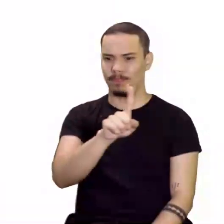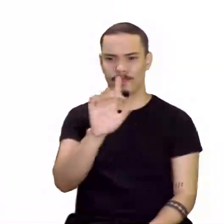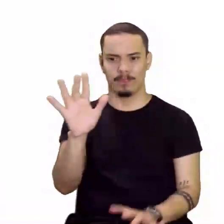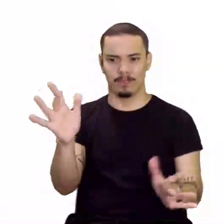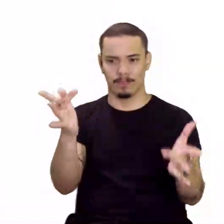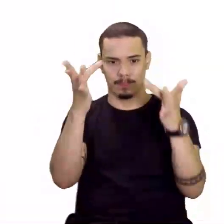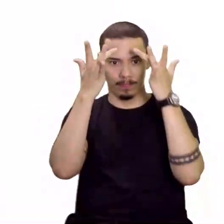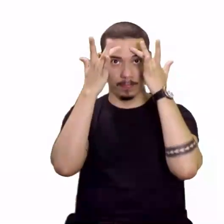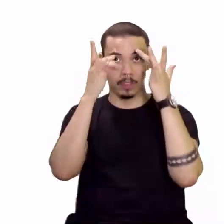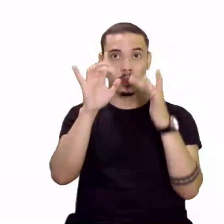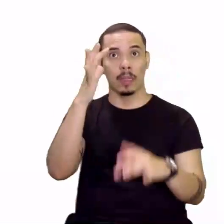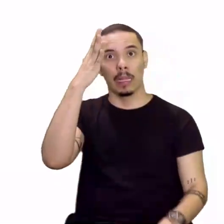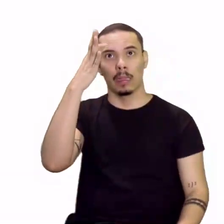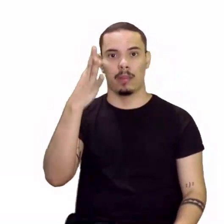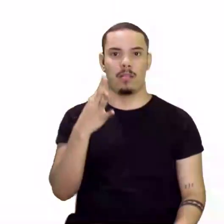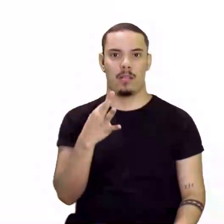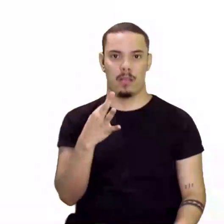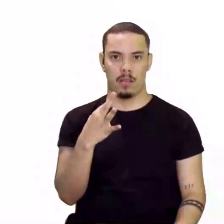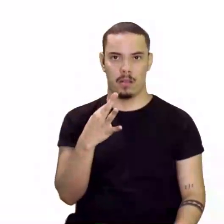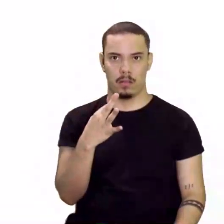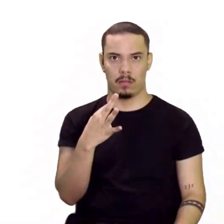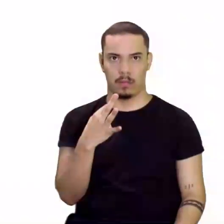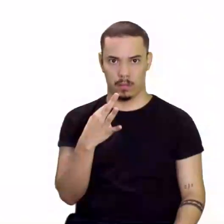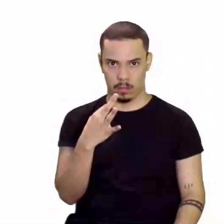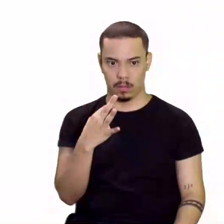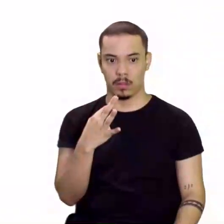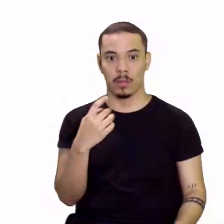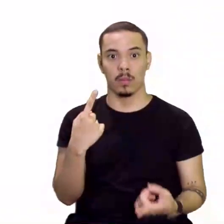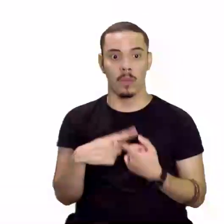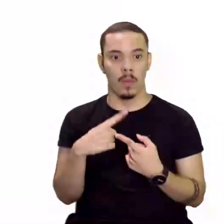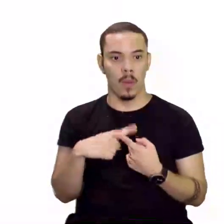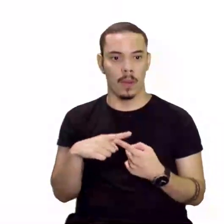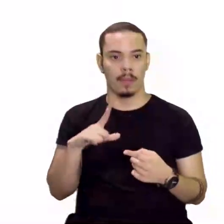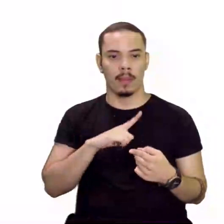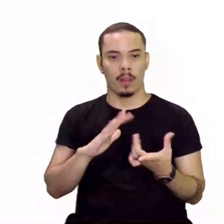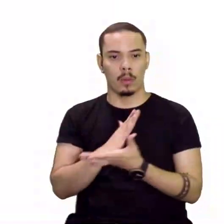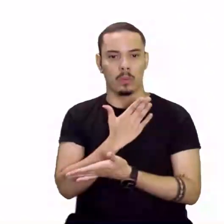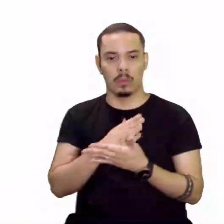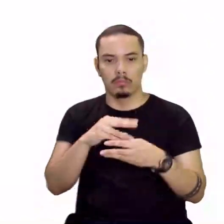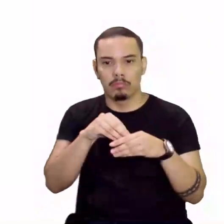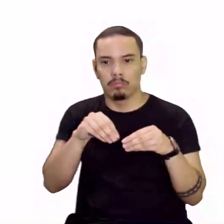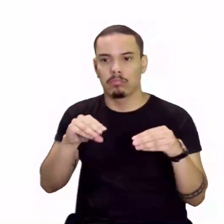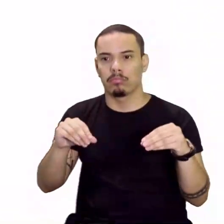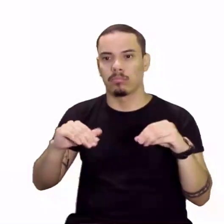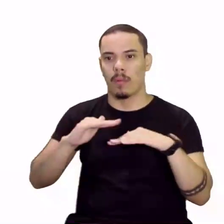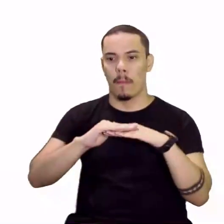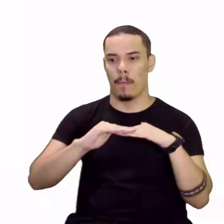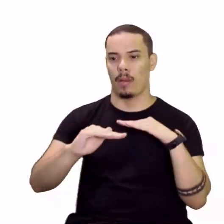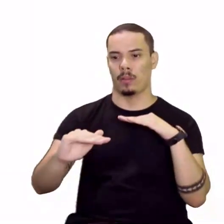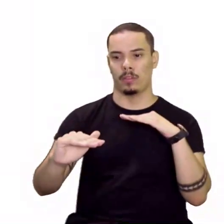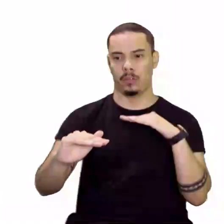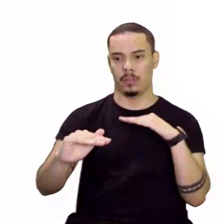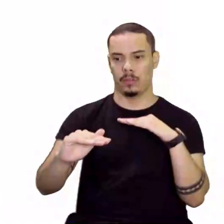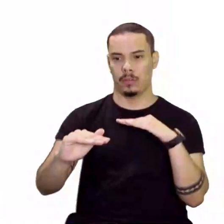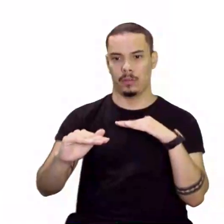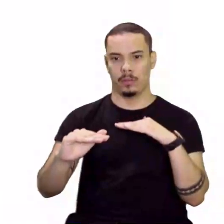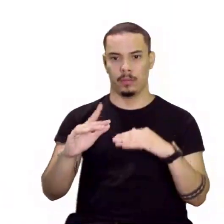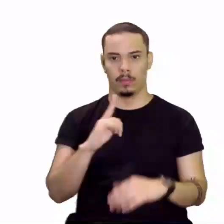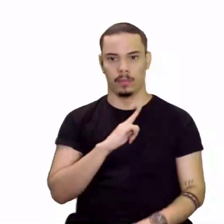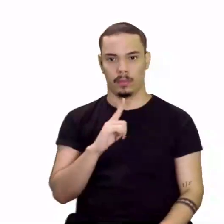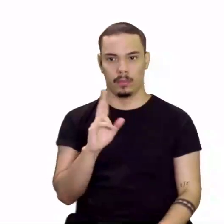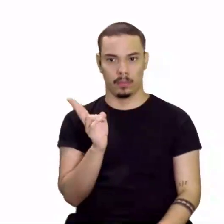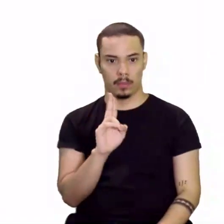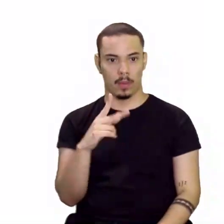para você entender, tá? As terras mais baixas e médias recebem o